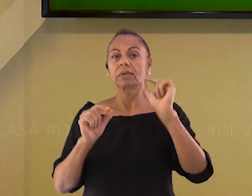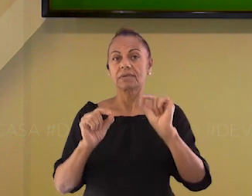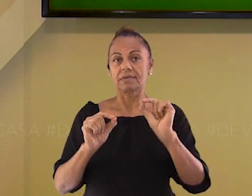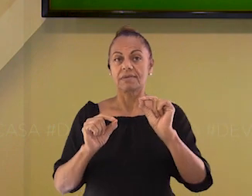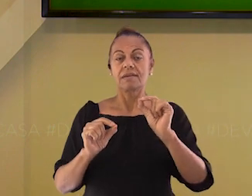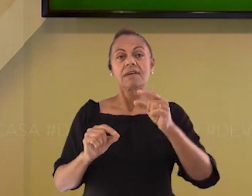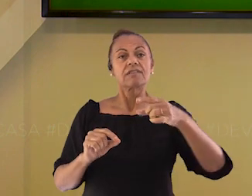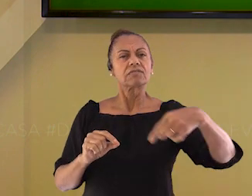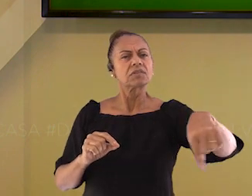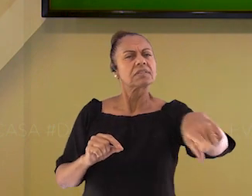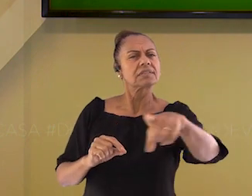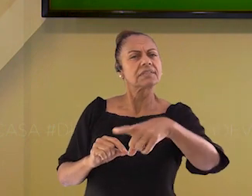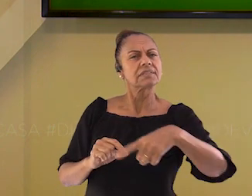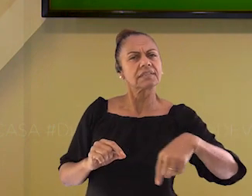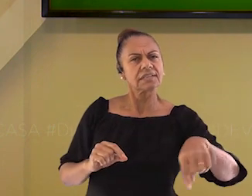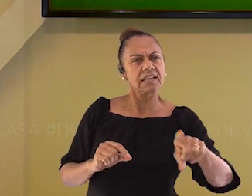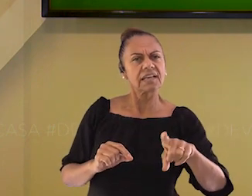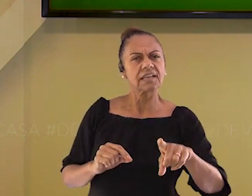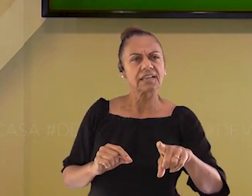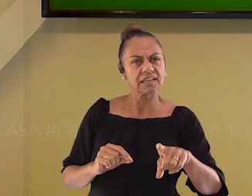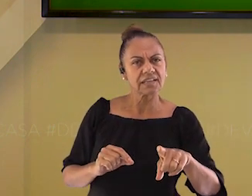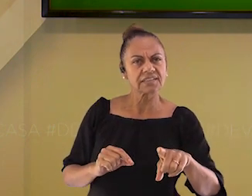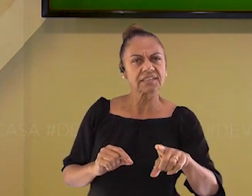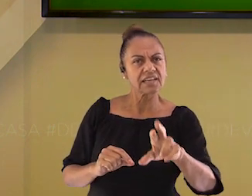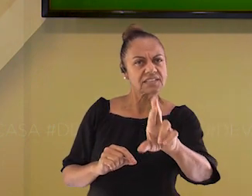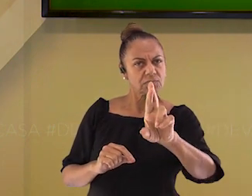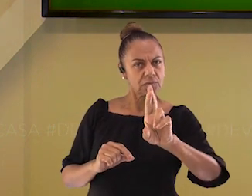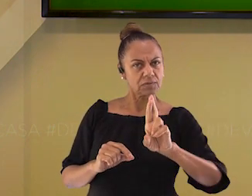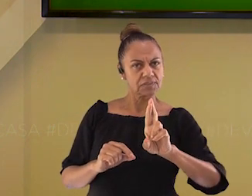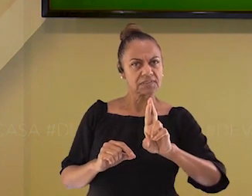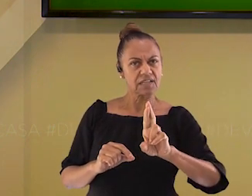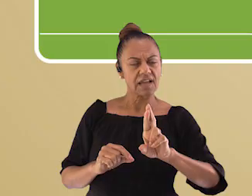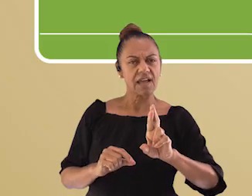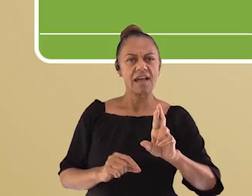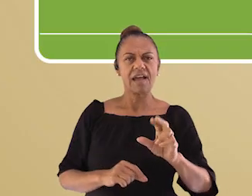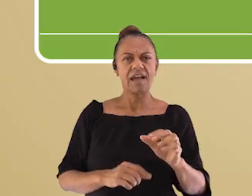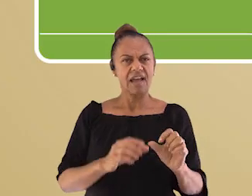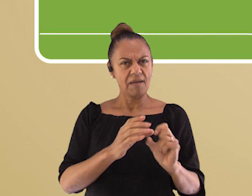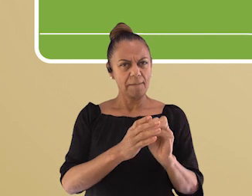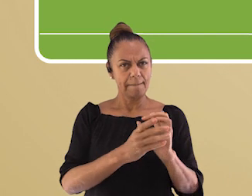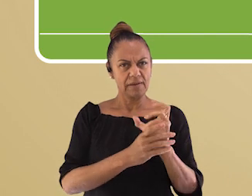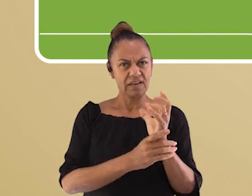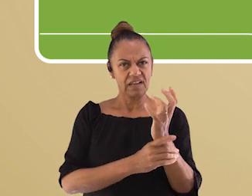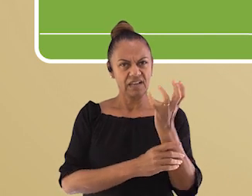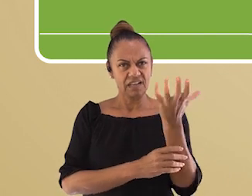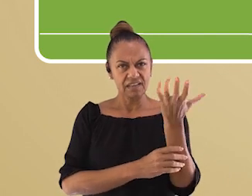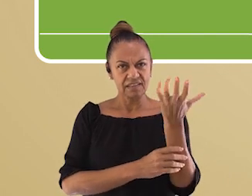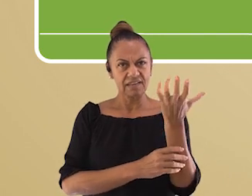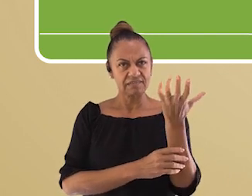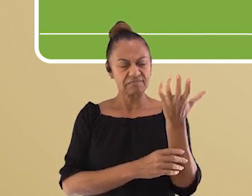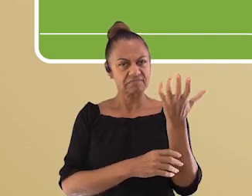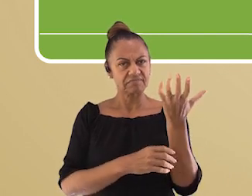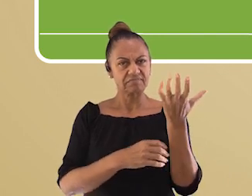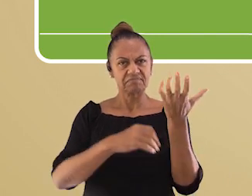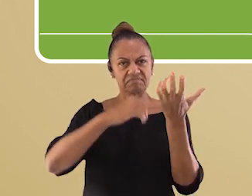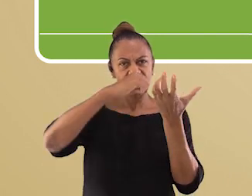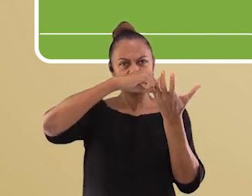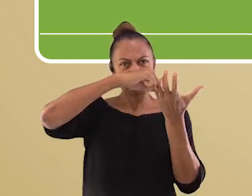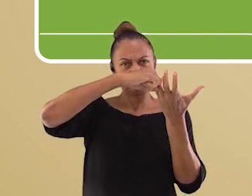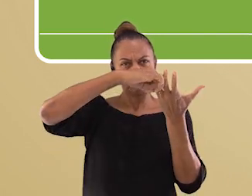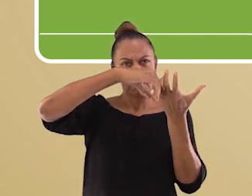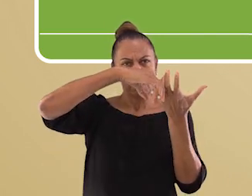celular para o QR Code que aparecerá em sua tela e registre. Agora, quero saber uma coisa de